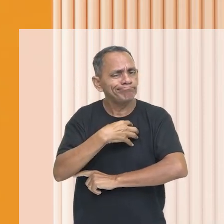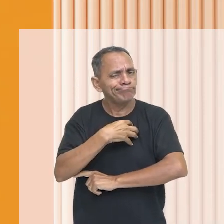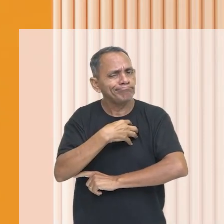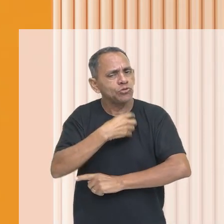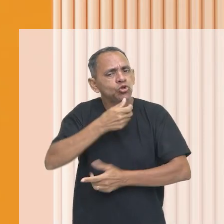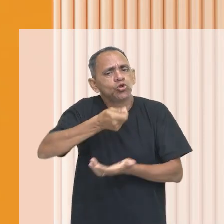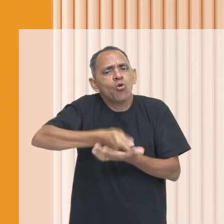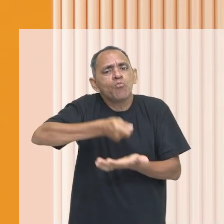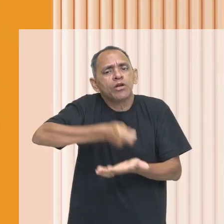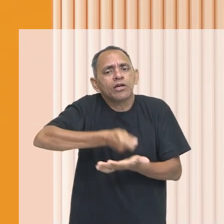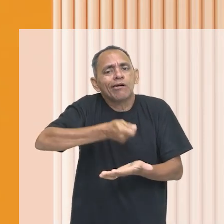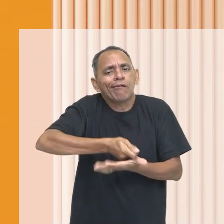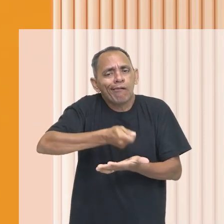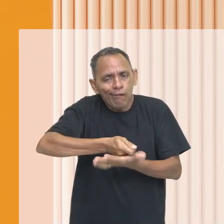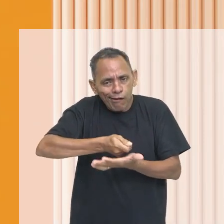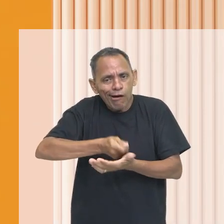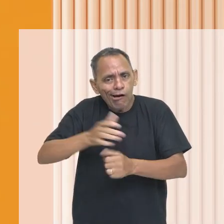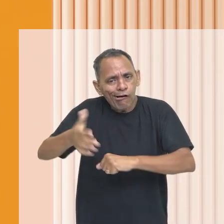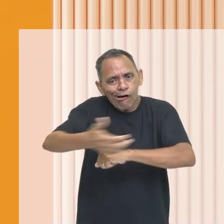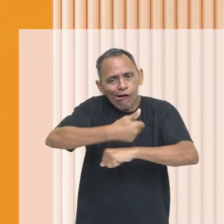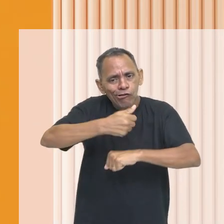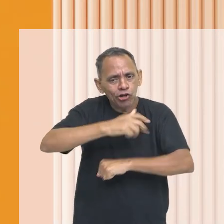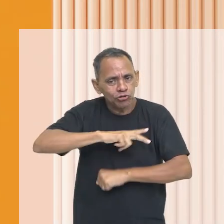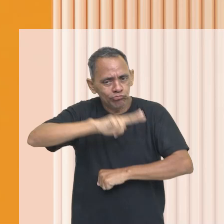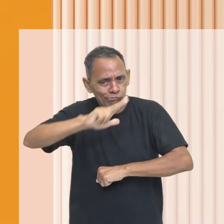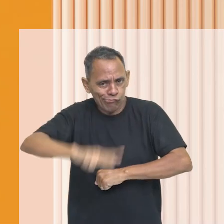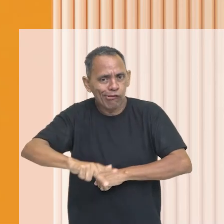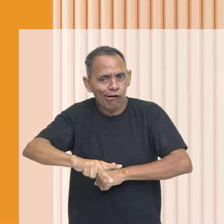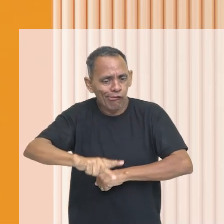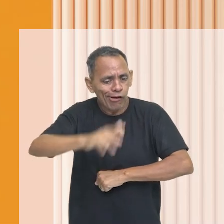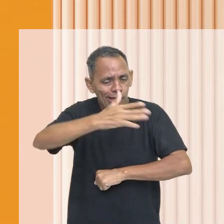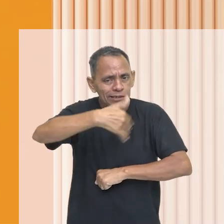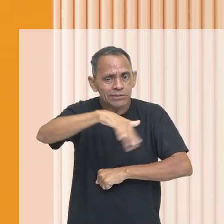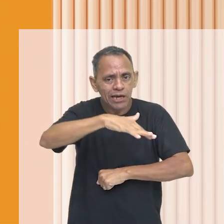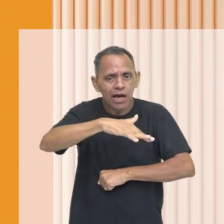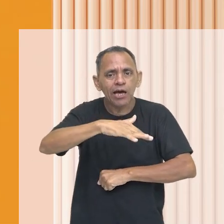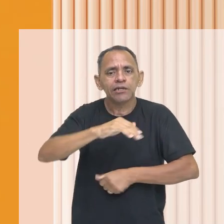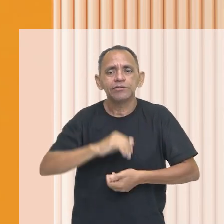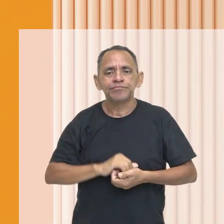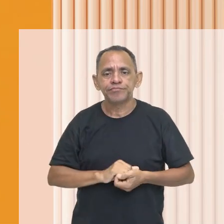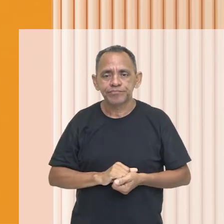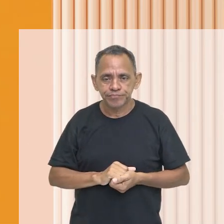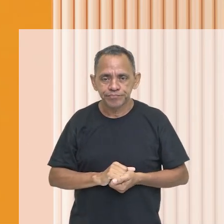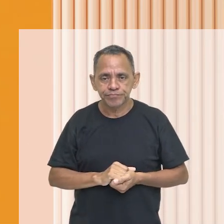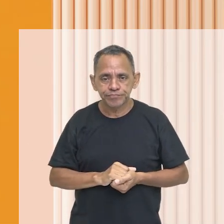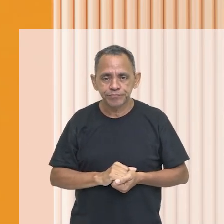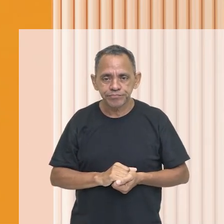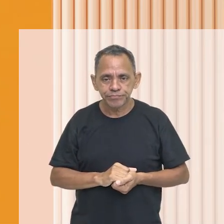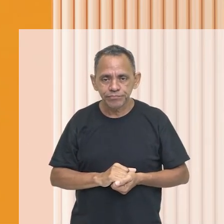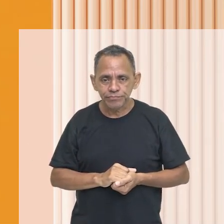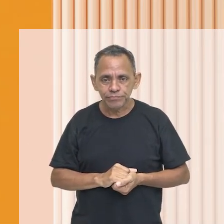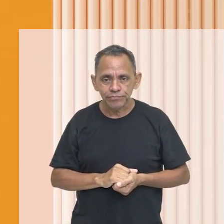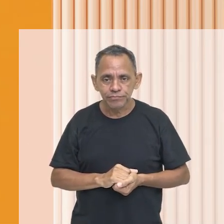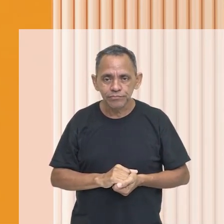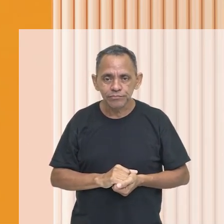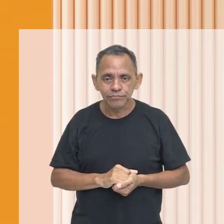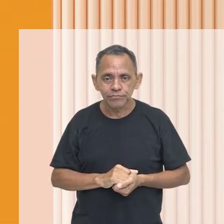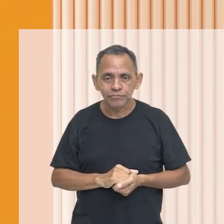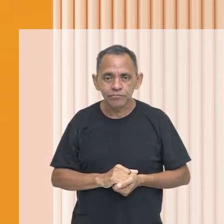de Portugal, esse território que conhecemos como Brasil agora, ele vai